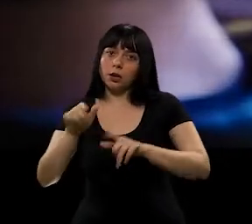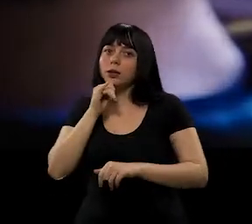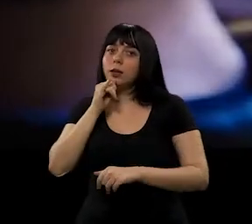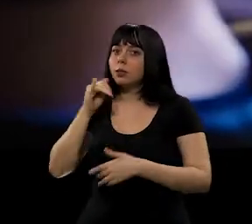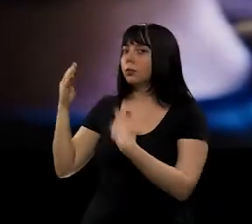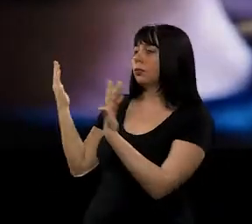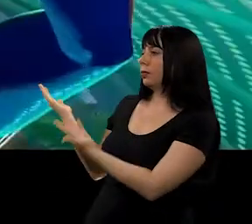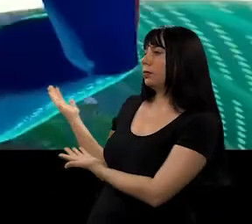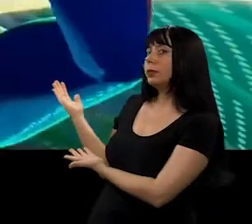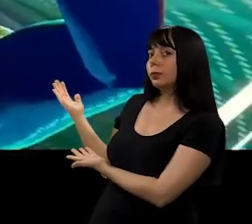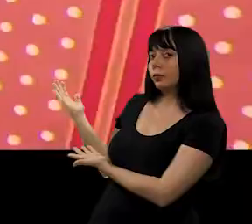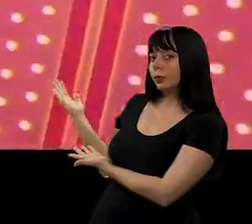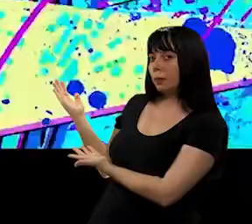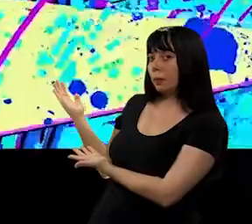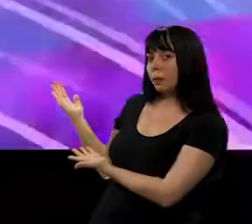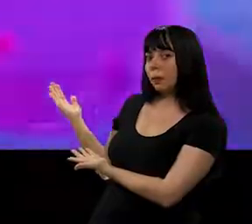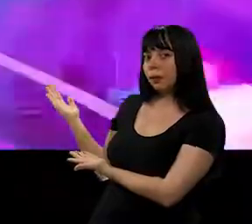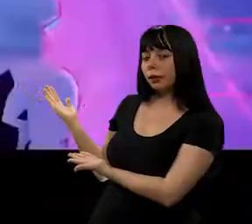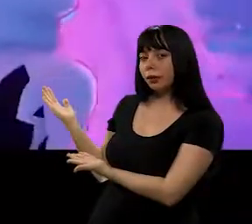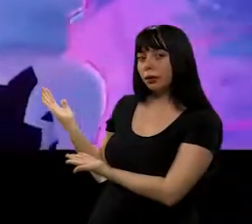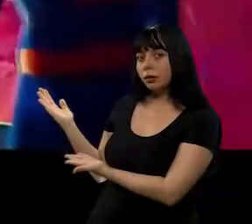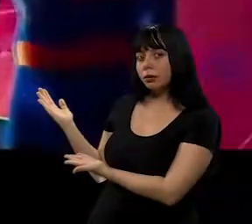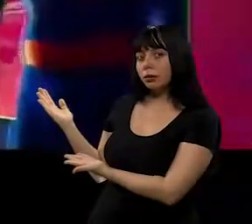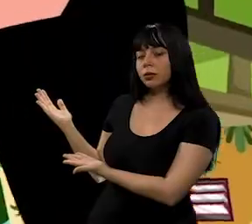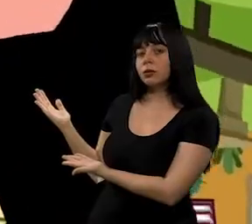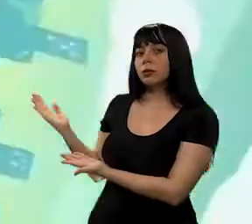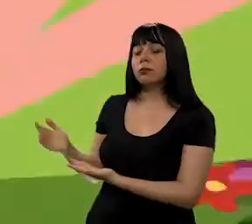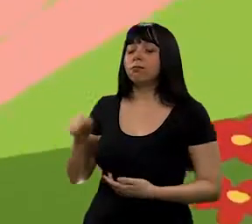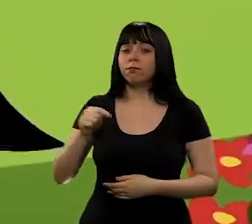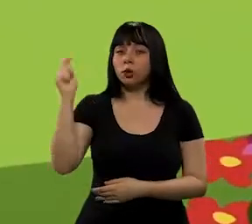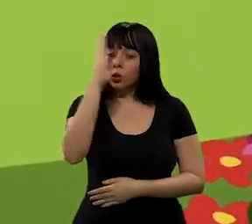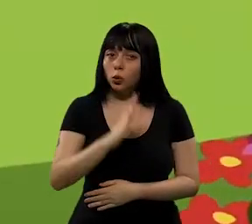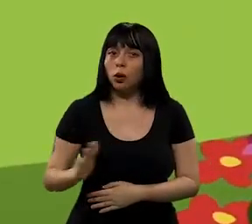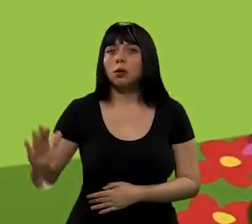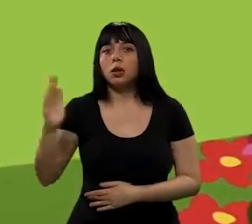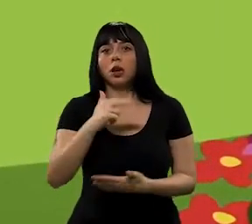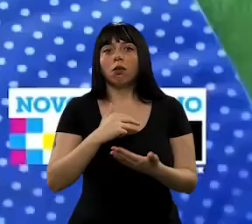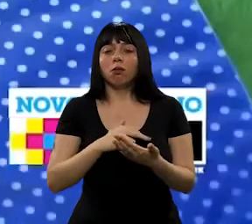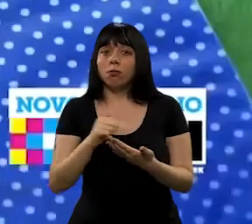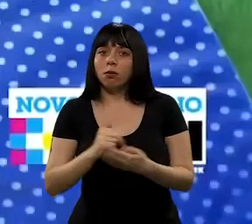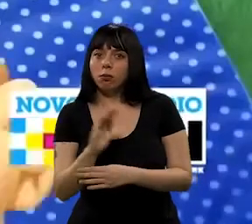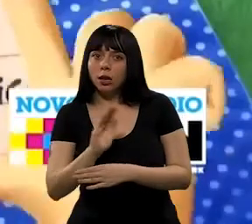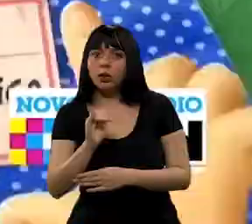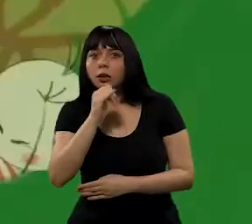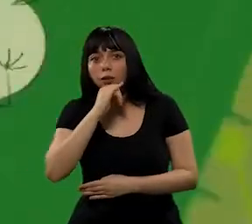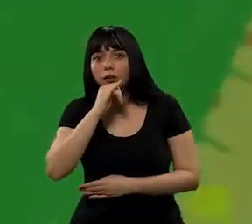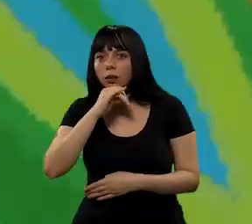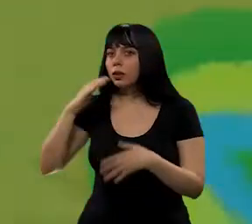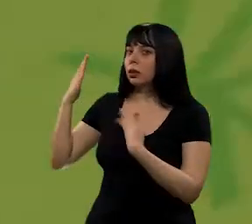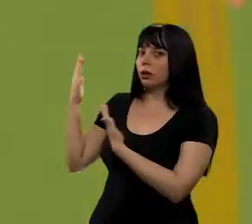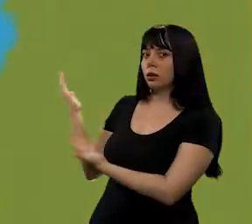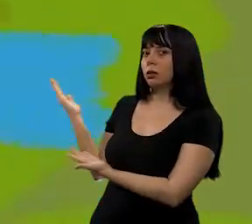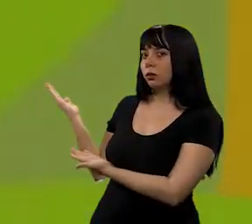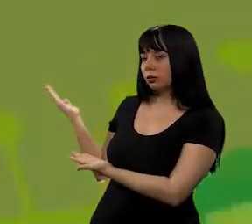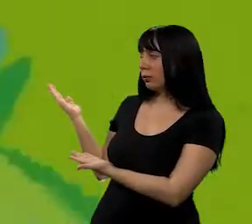Alita Anjo de Combate e Homem-Aranha no Aranhaverso. No Brasil, produções como Show da Luna, O Irmão de Jorel e o longa O